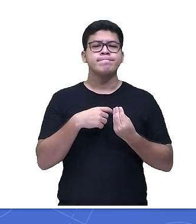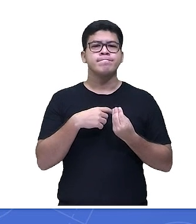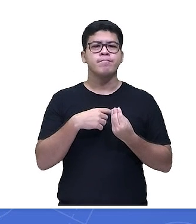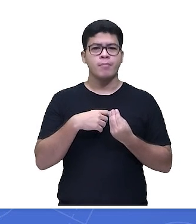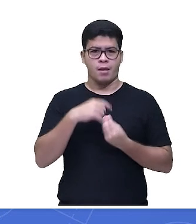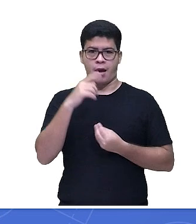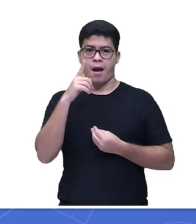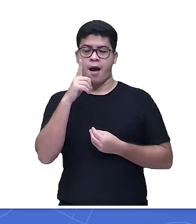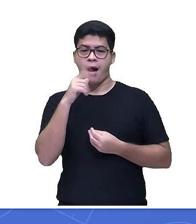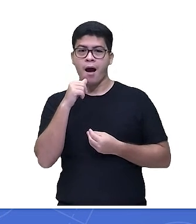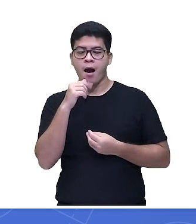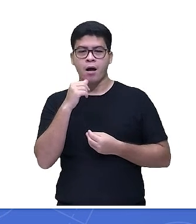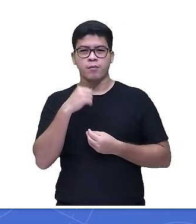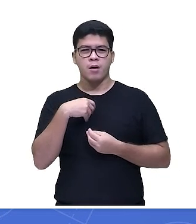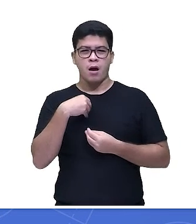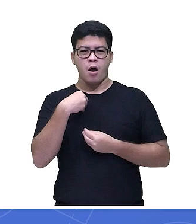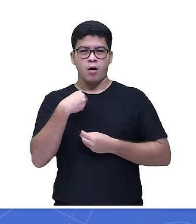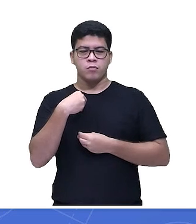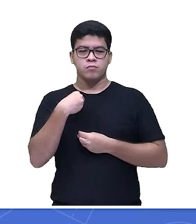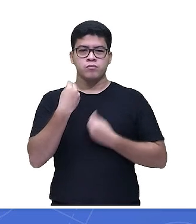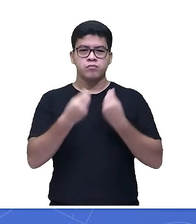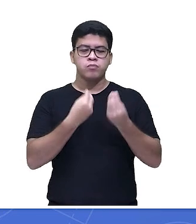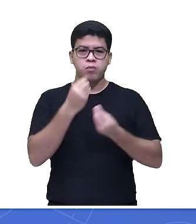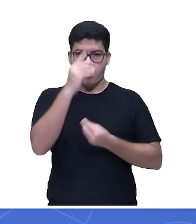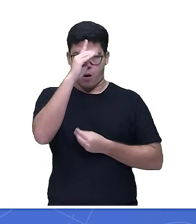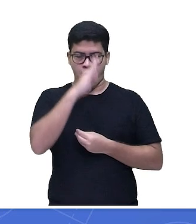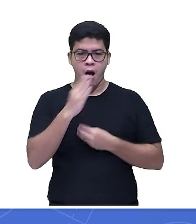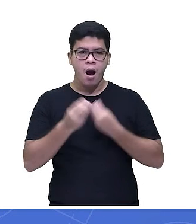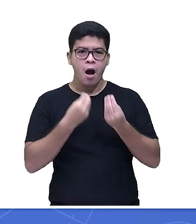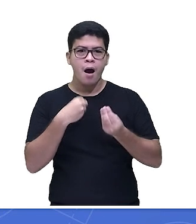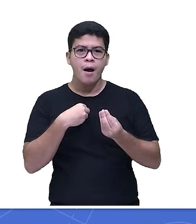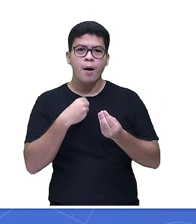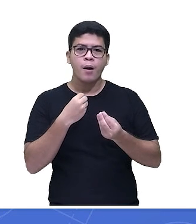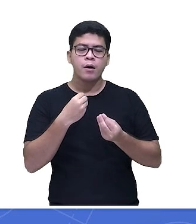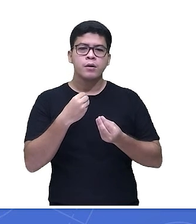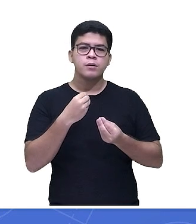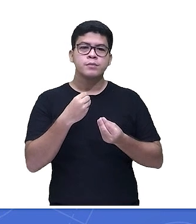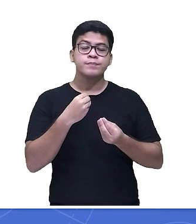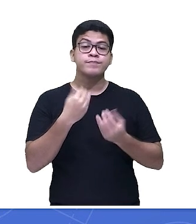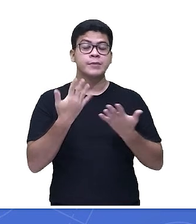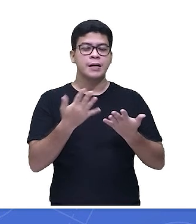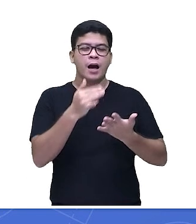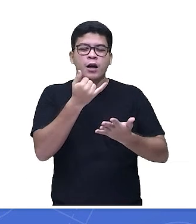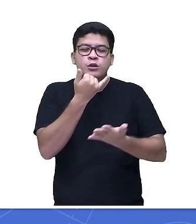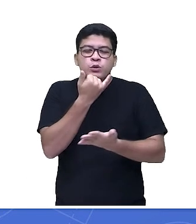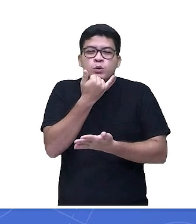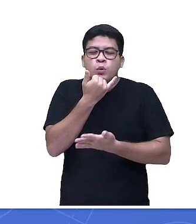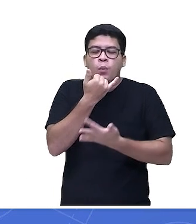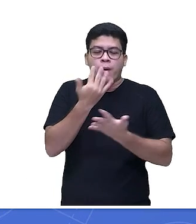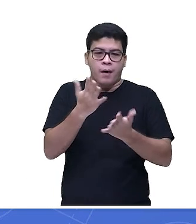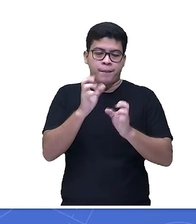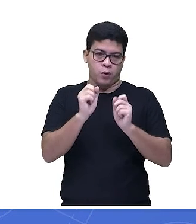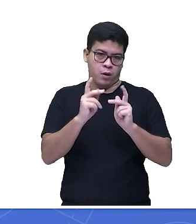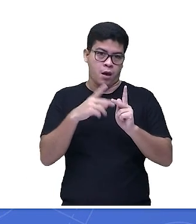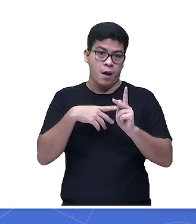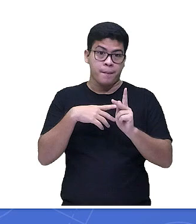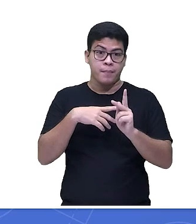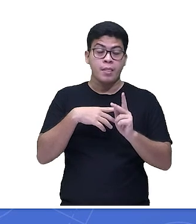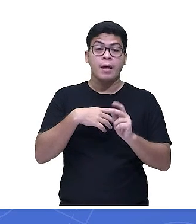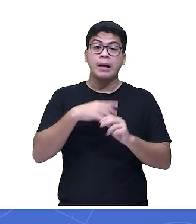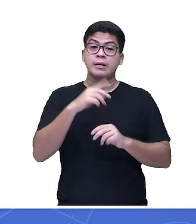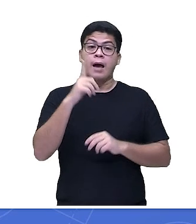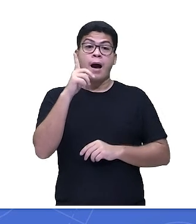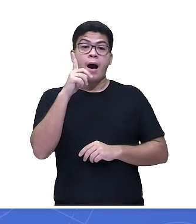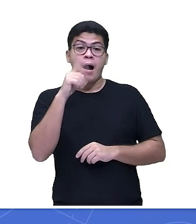água sanitária, né? A gente classifica a água... Opa, desculpa, água mineral, tá, gente? Ele